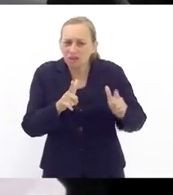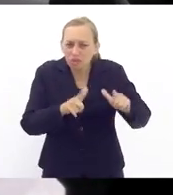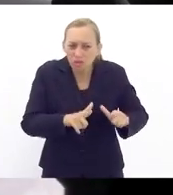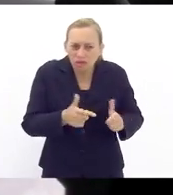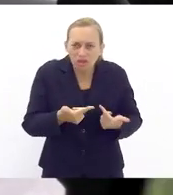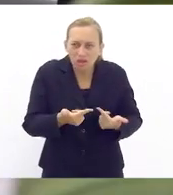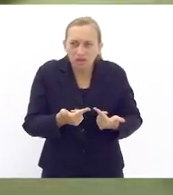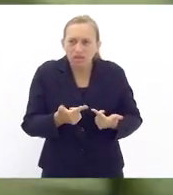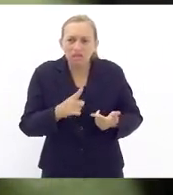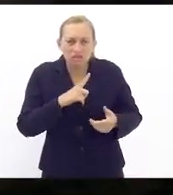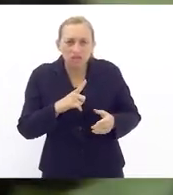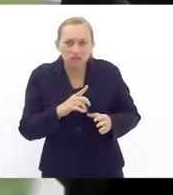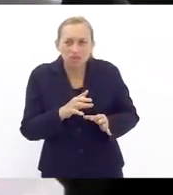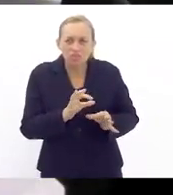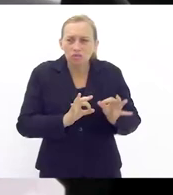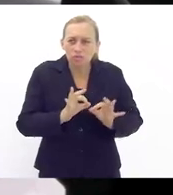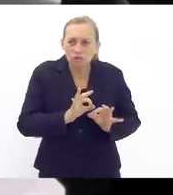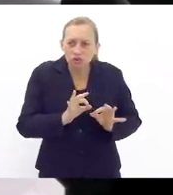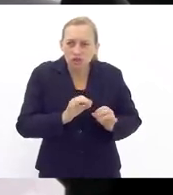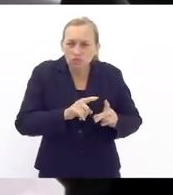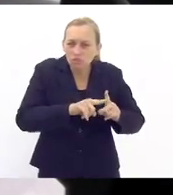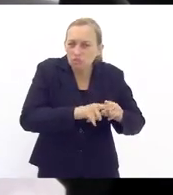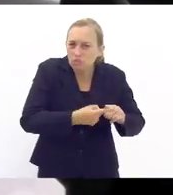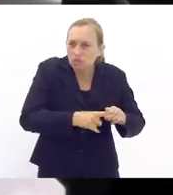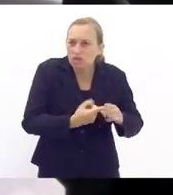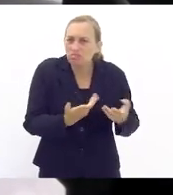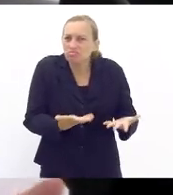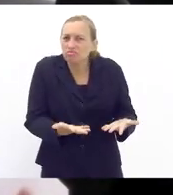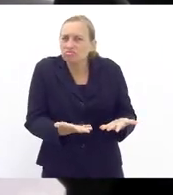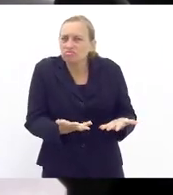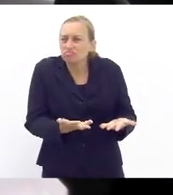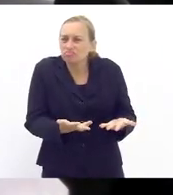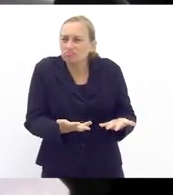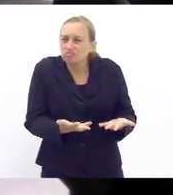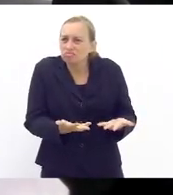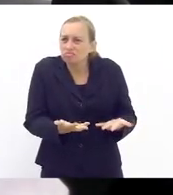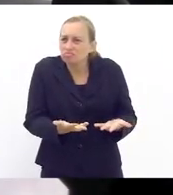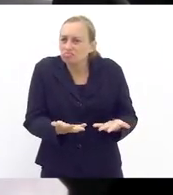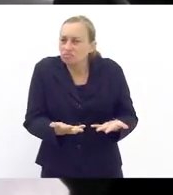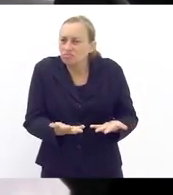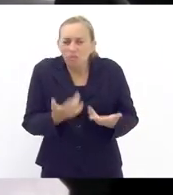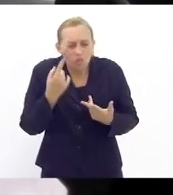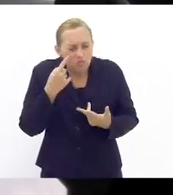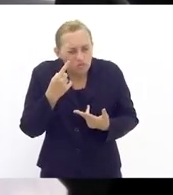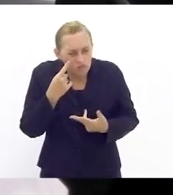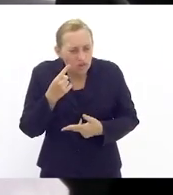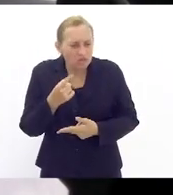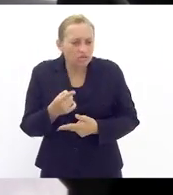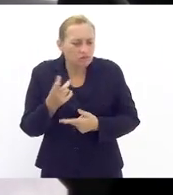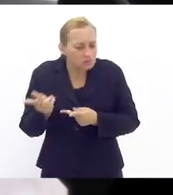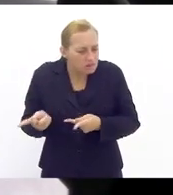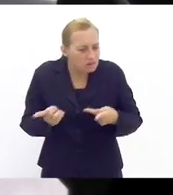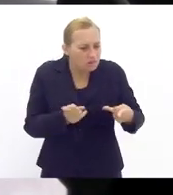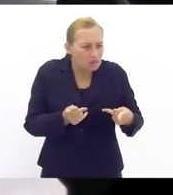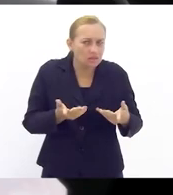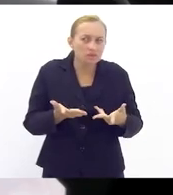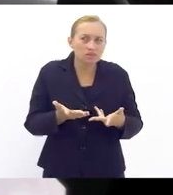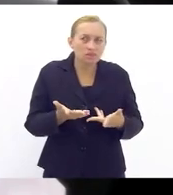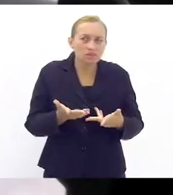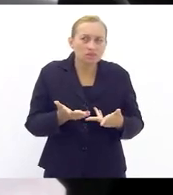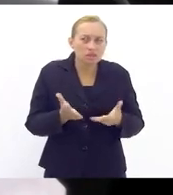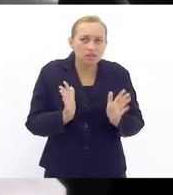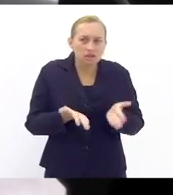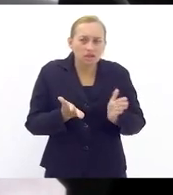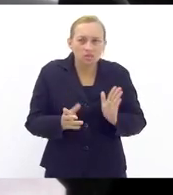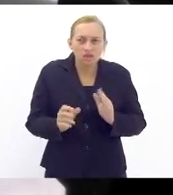sabendo que há Um Projeto de Recuperação isso né olhando aquilo visitando aquilo estando